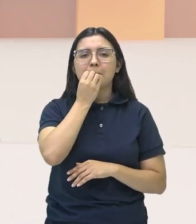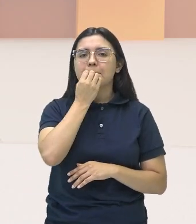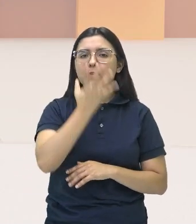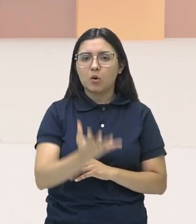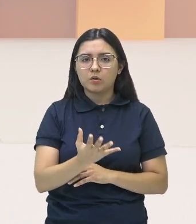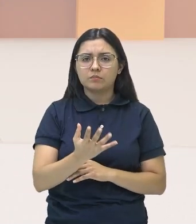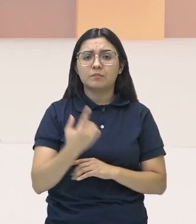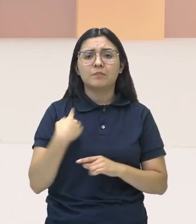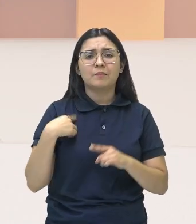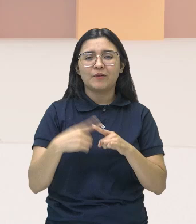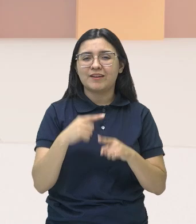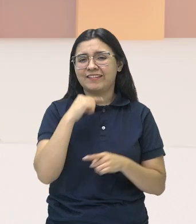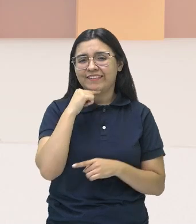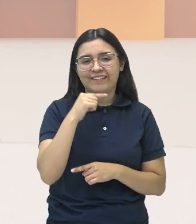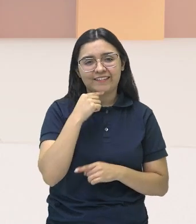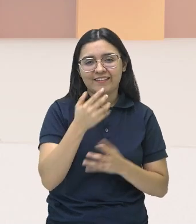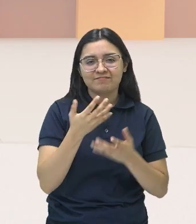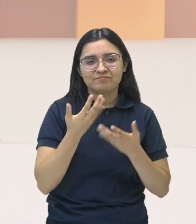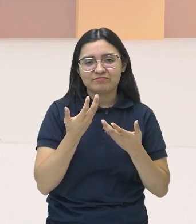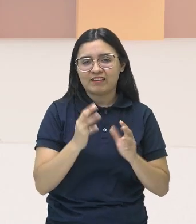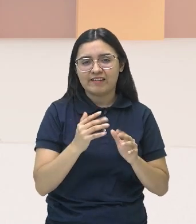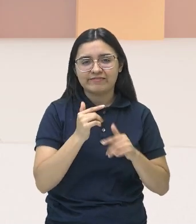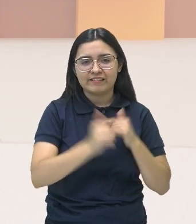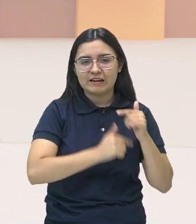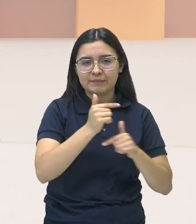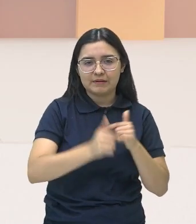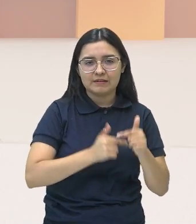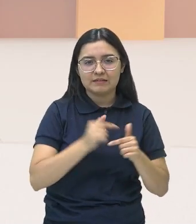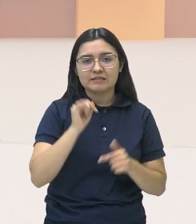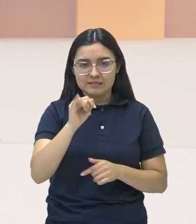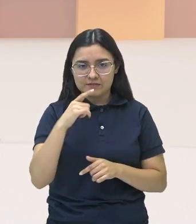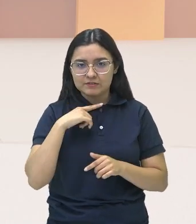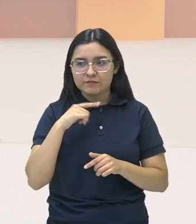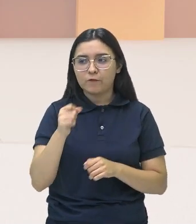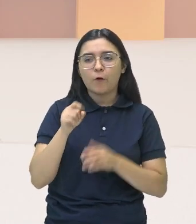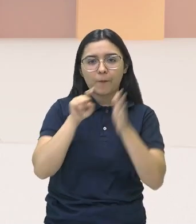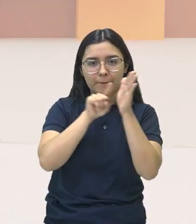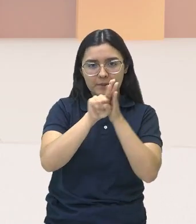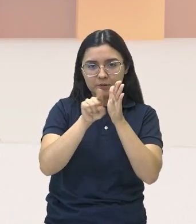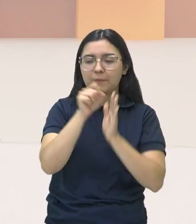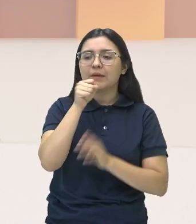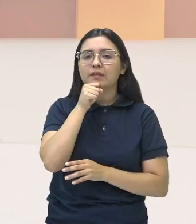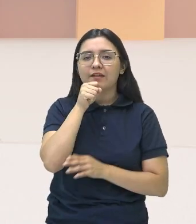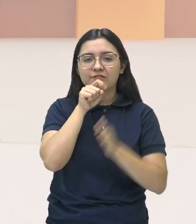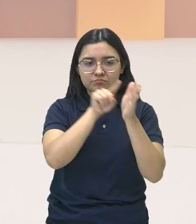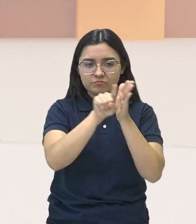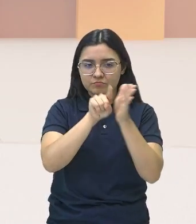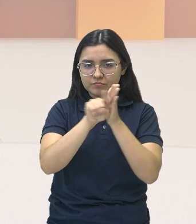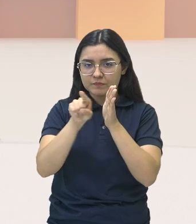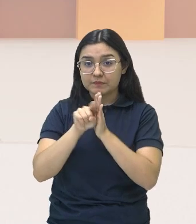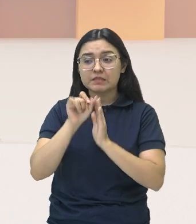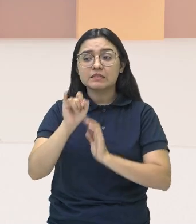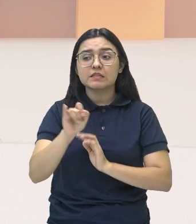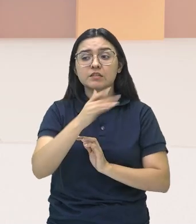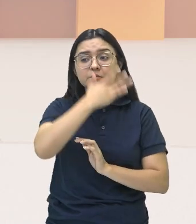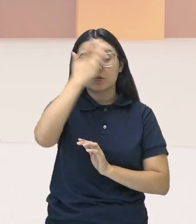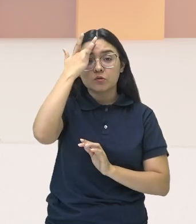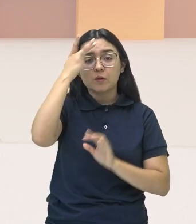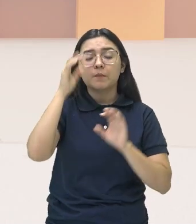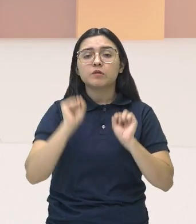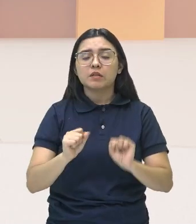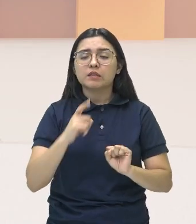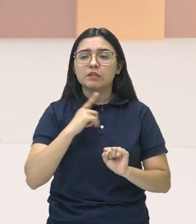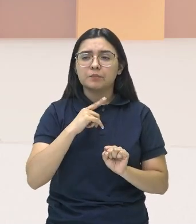Né? Porque ninguém quer trabalhar. Se você for ver mesmo, fazer uma entrevista com as pessoas, se as pessoas pudessem ter uma